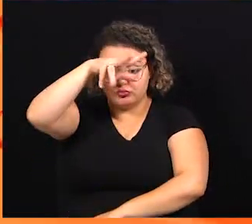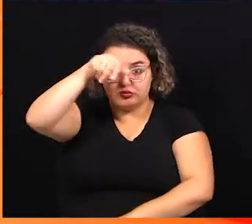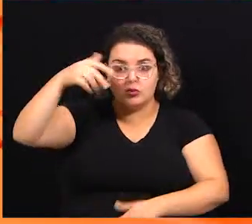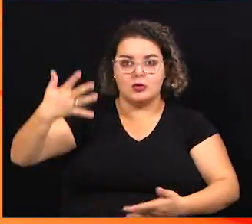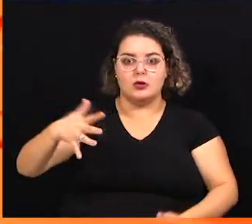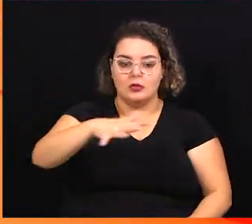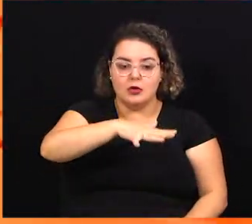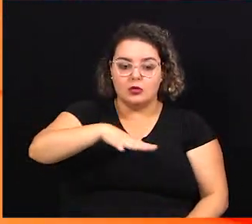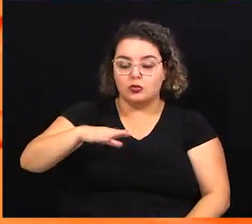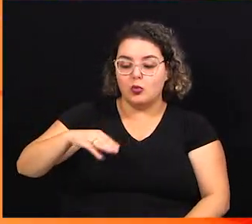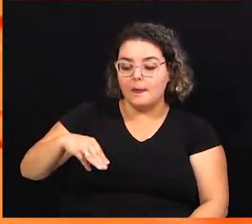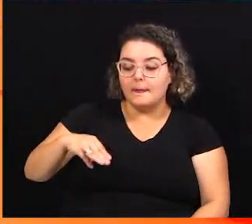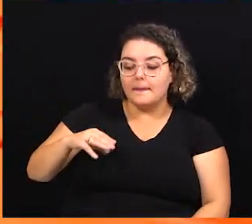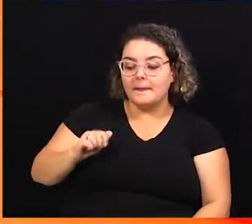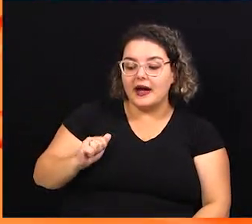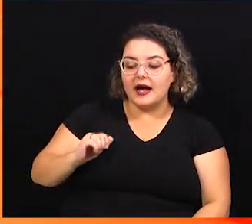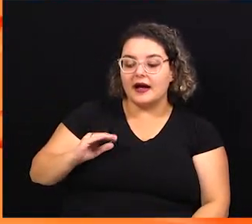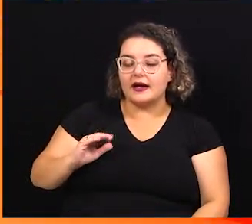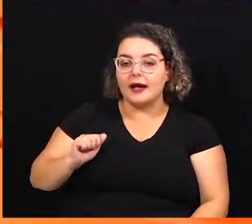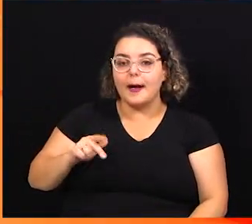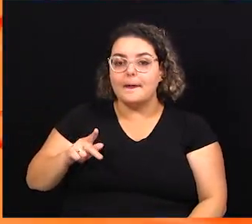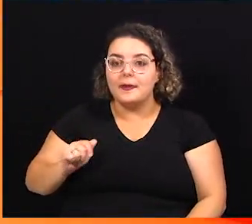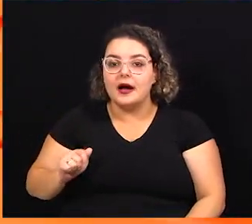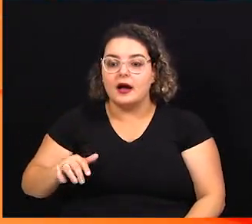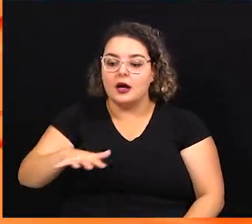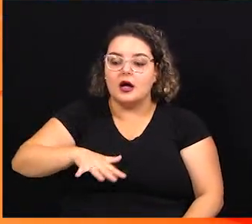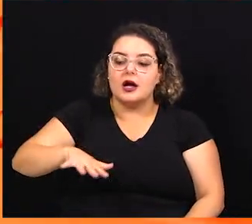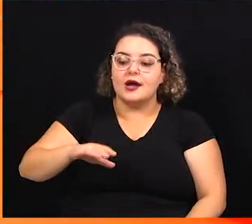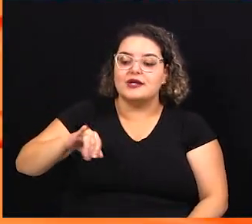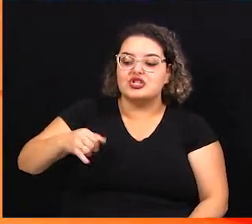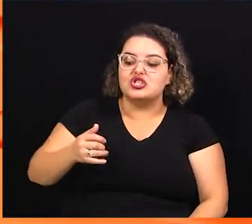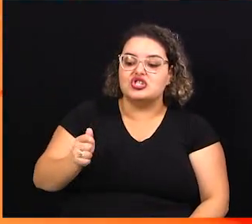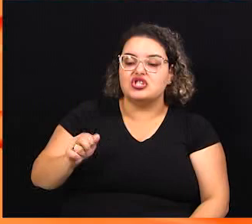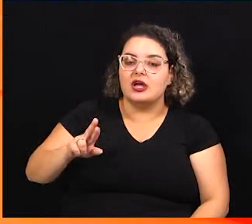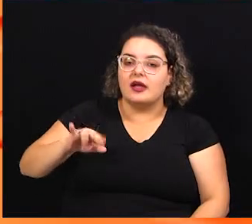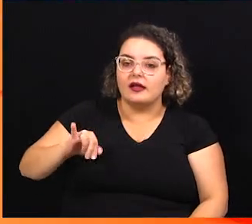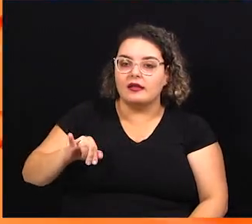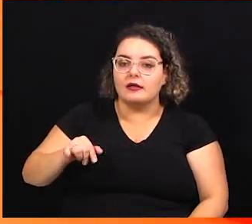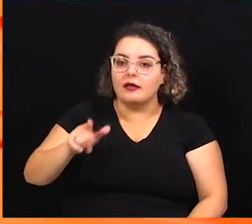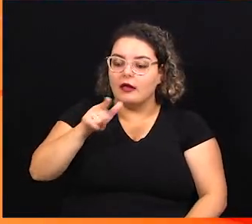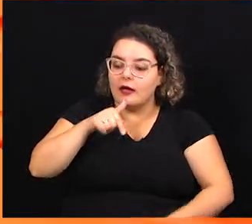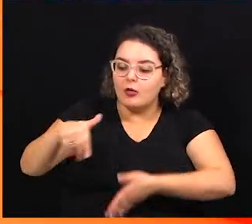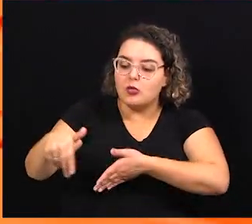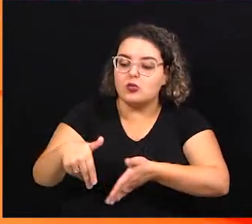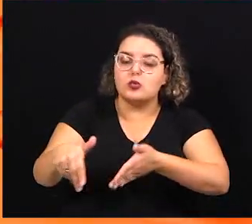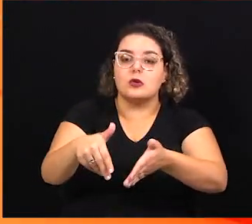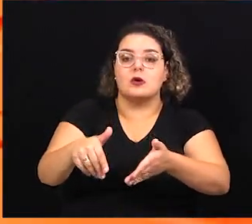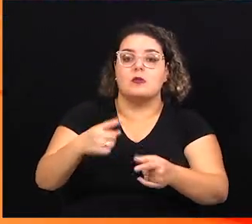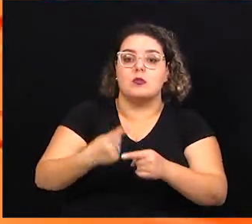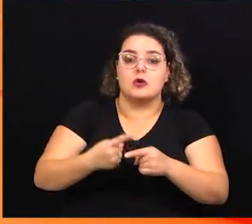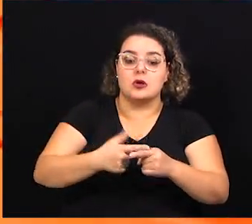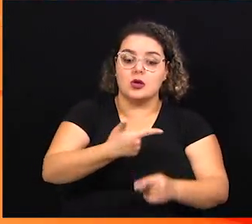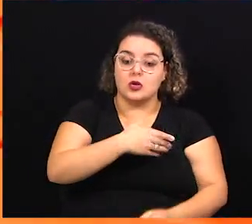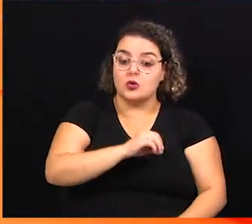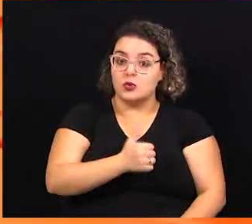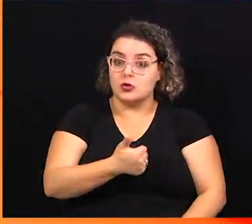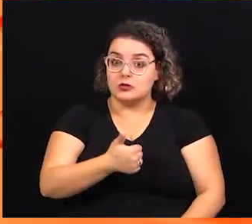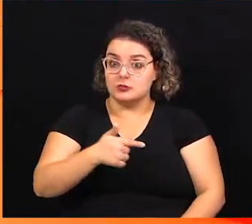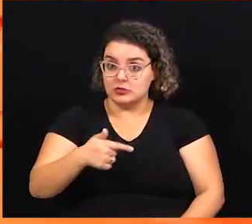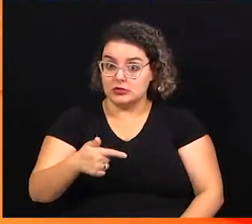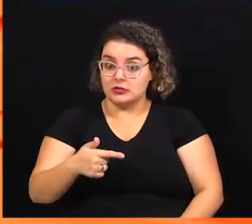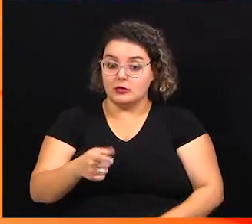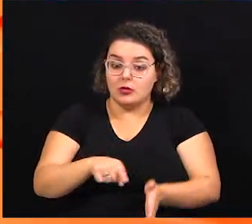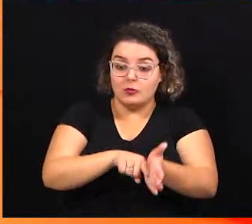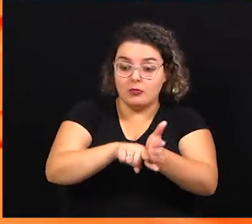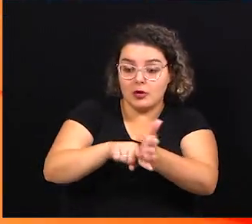Eu fui para a região do Macapá, chamada Jari, que fica em torno do Rio Jari. Por quê? Porque em 2017, quando eu comecei a